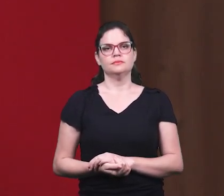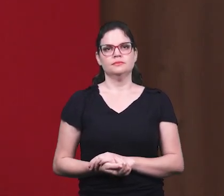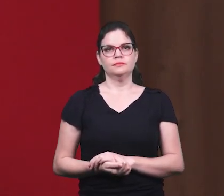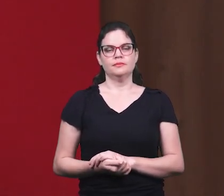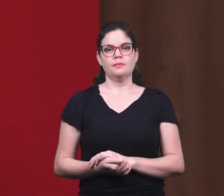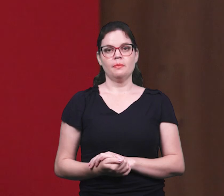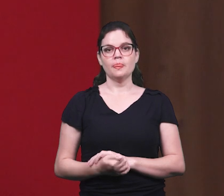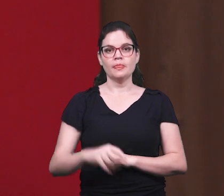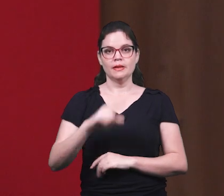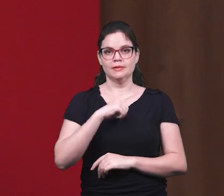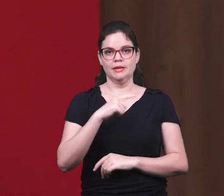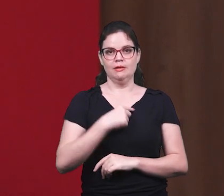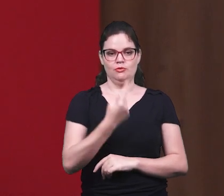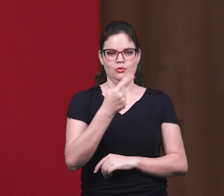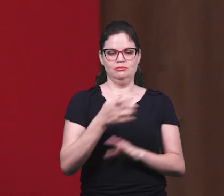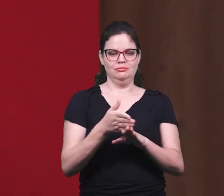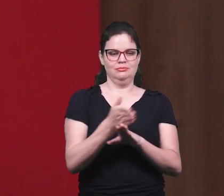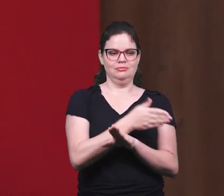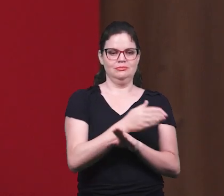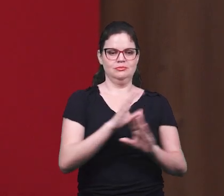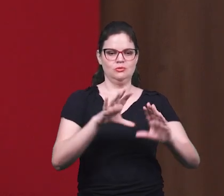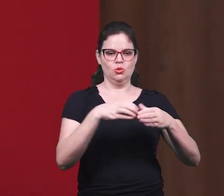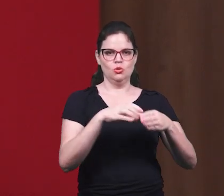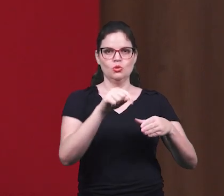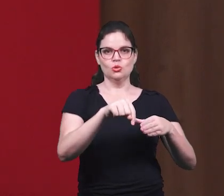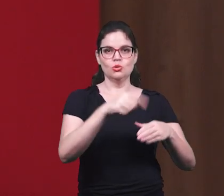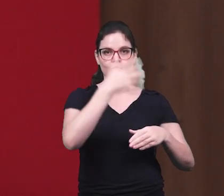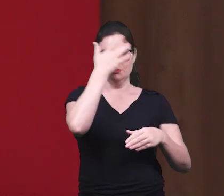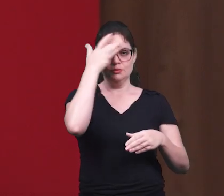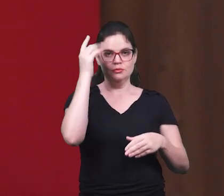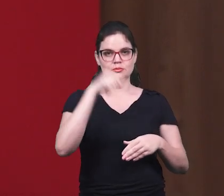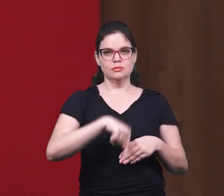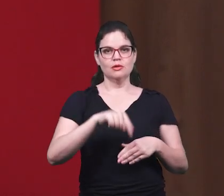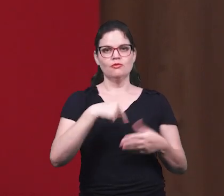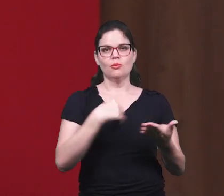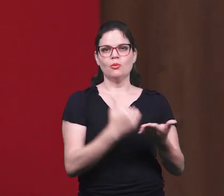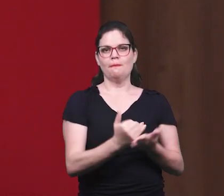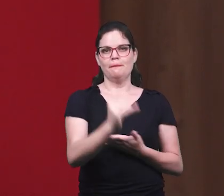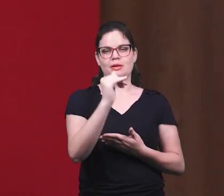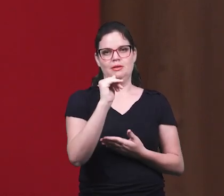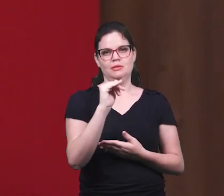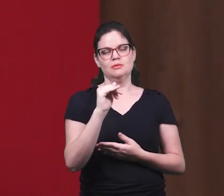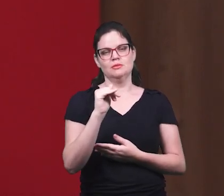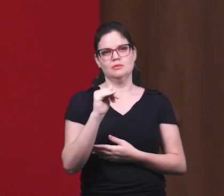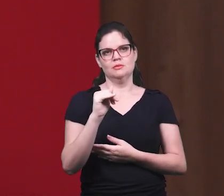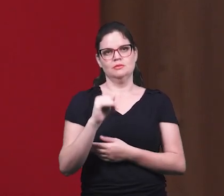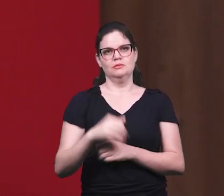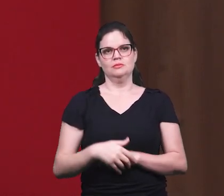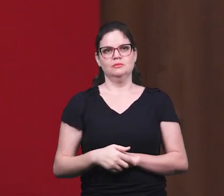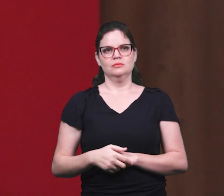porque eles foram meio que os pioneiros.